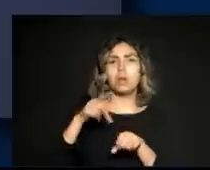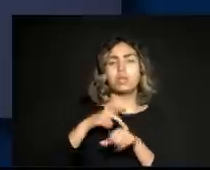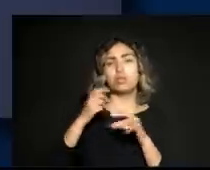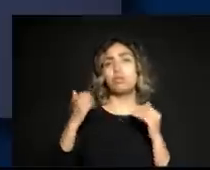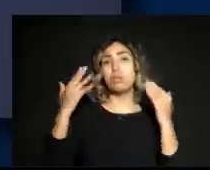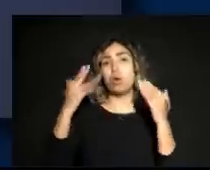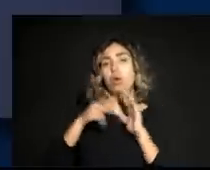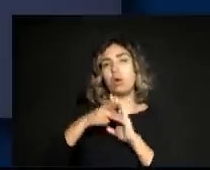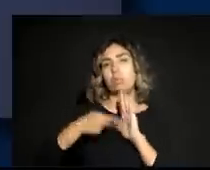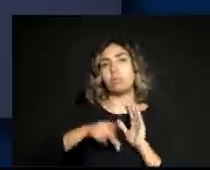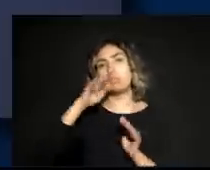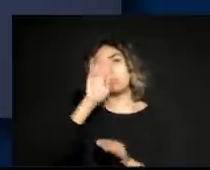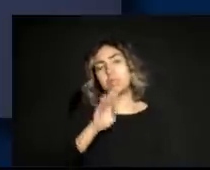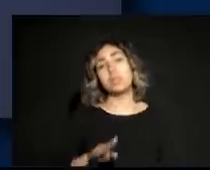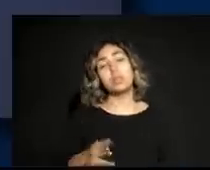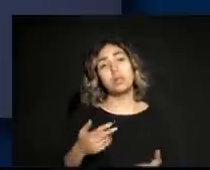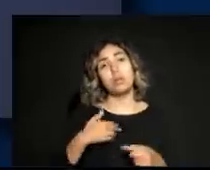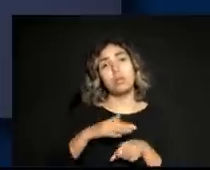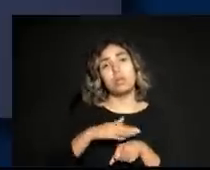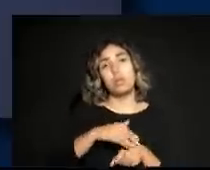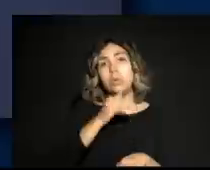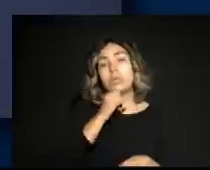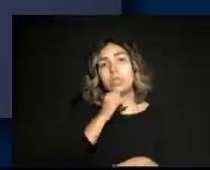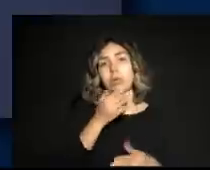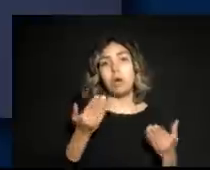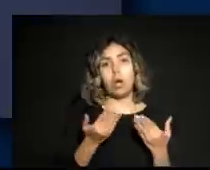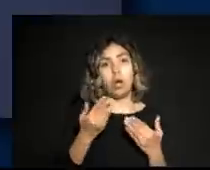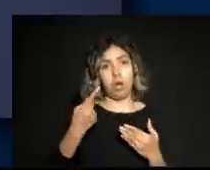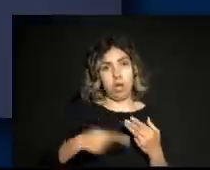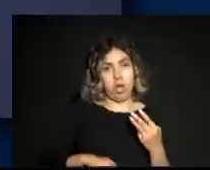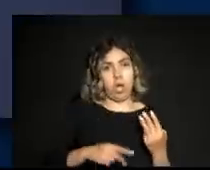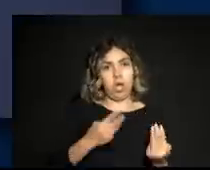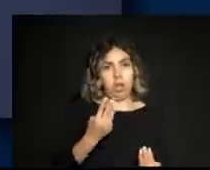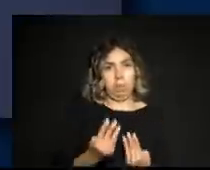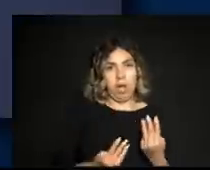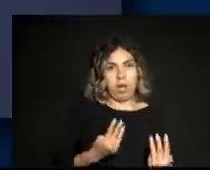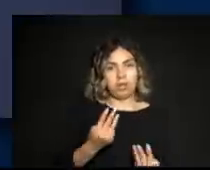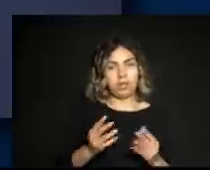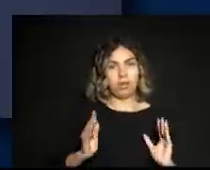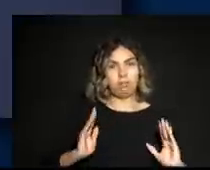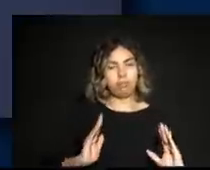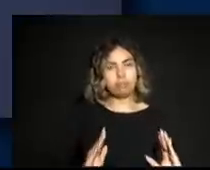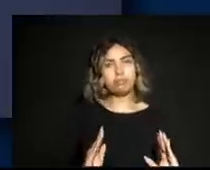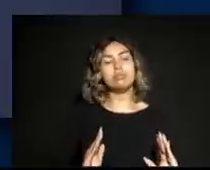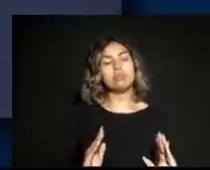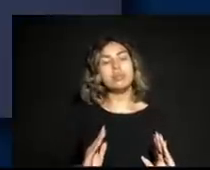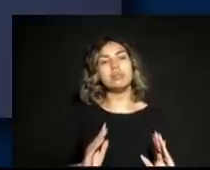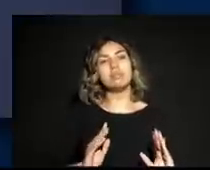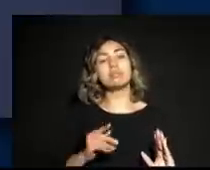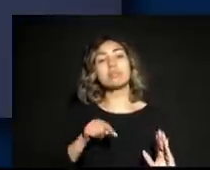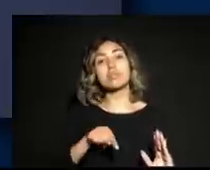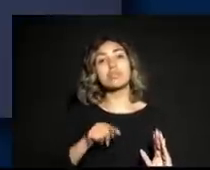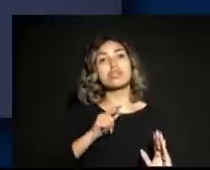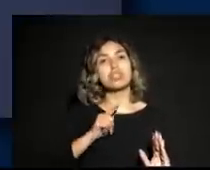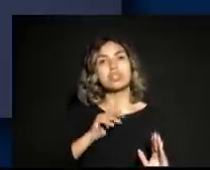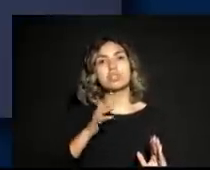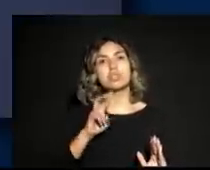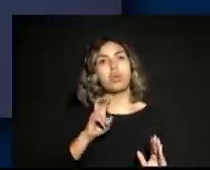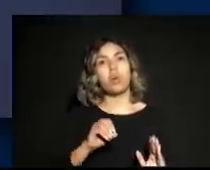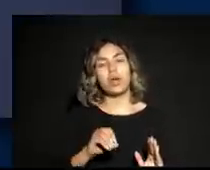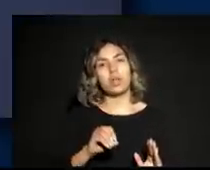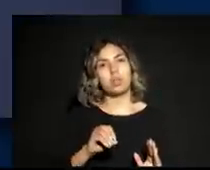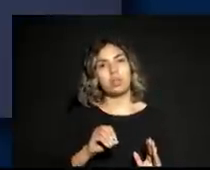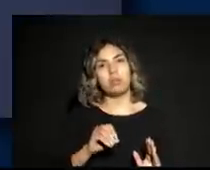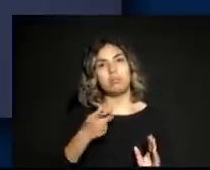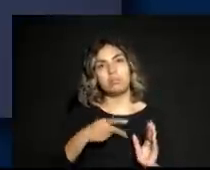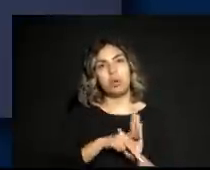o Brasil e eu vou dar um exemplo disso neste trimestre a gente deve coordenar mais ou menos umas 50 emissões de debêntures no Brasil